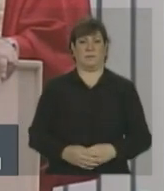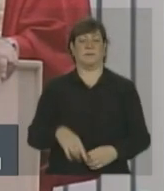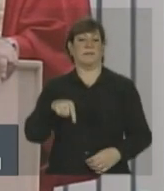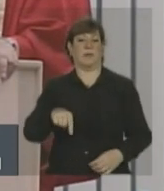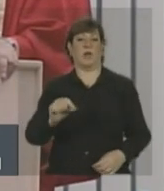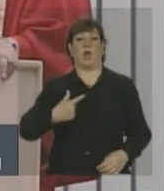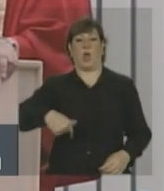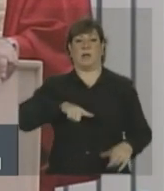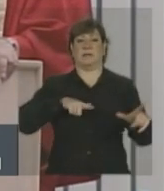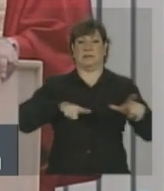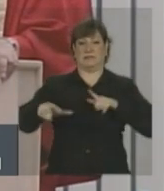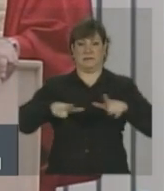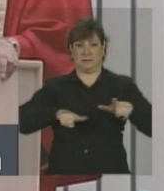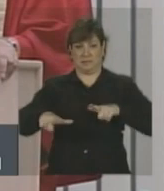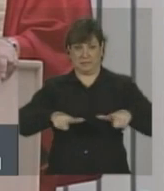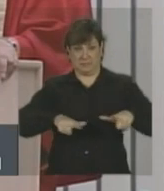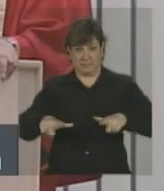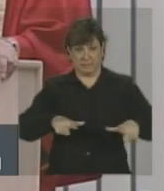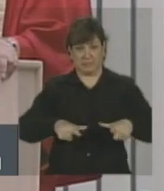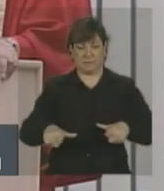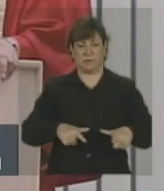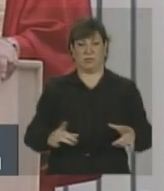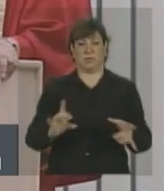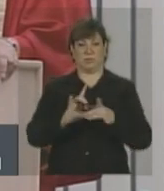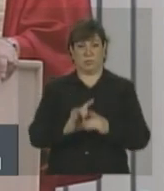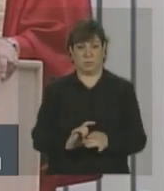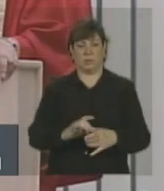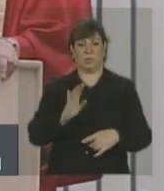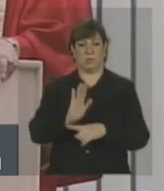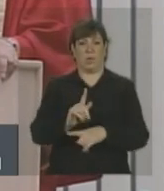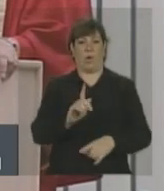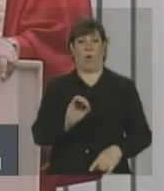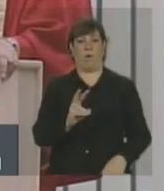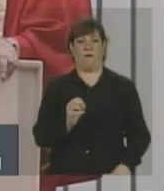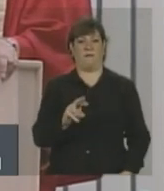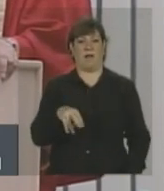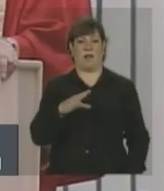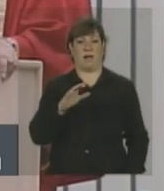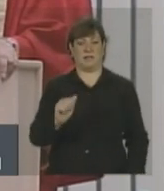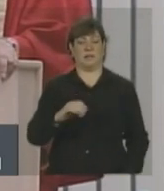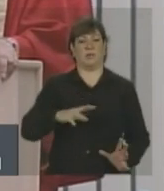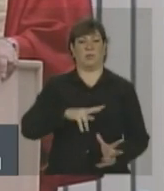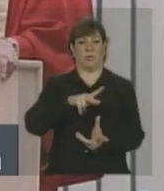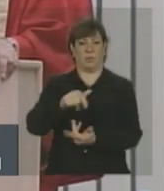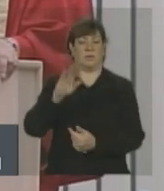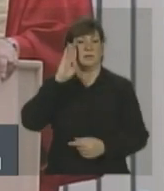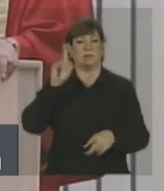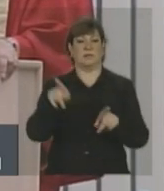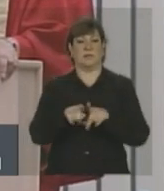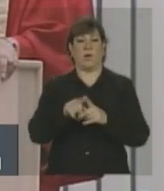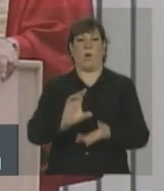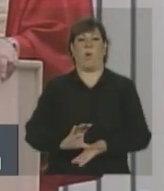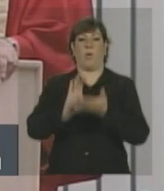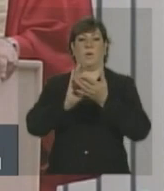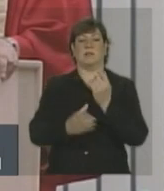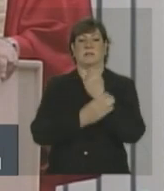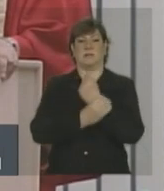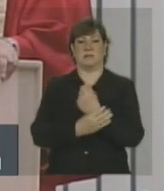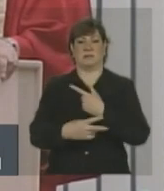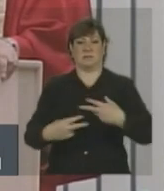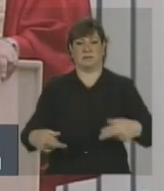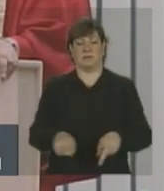Atuamos conjuntamente pela reforma das instituições de governança global, inclusive o Conselho de Segurança.